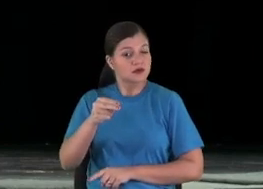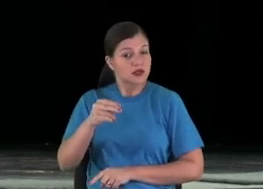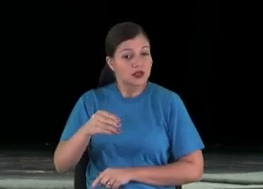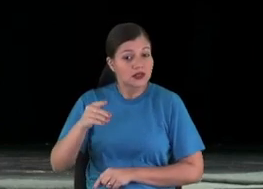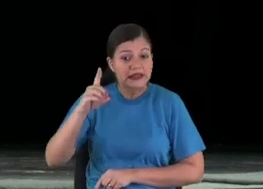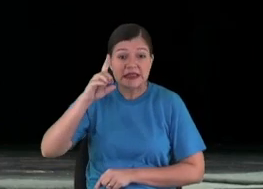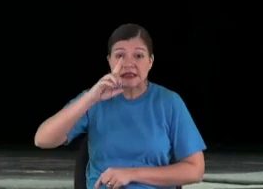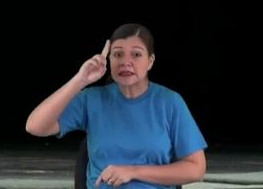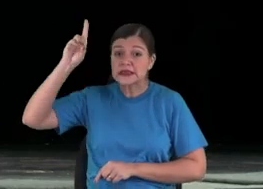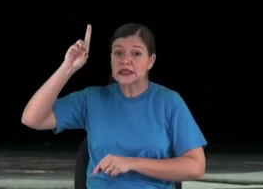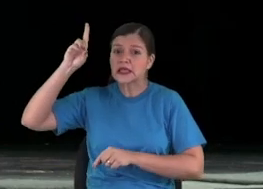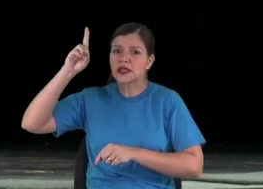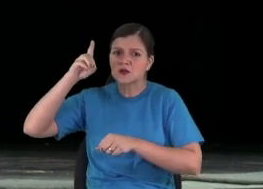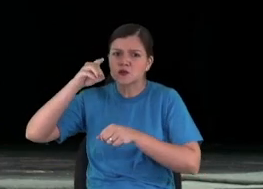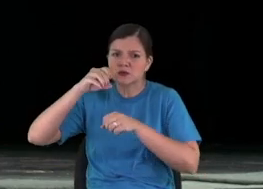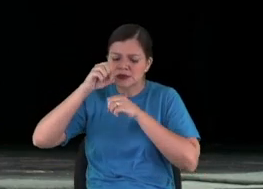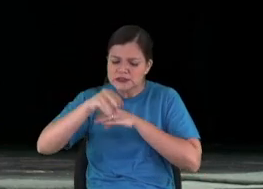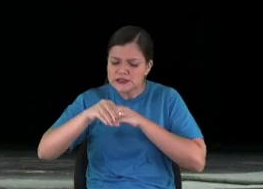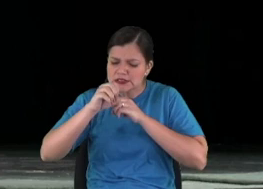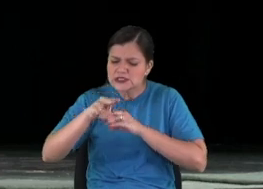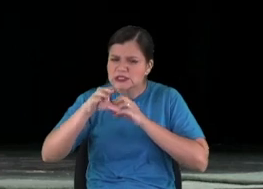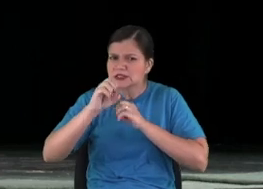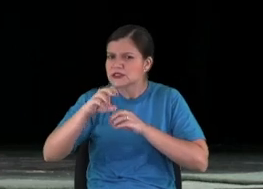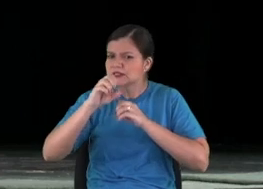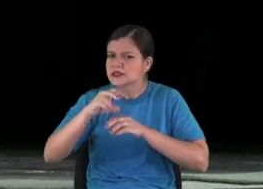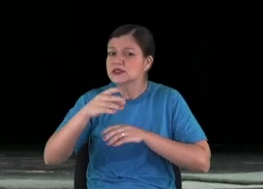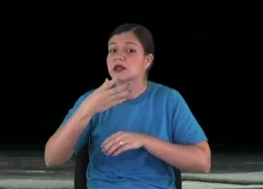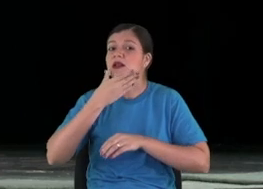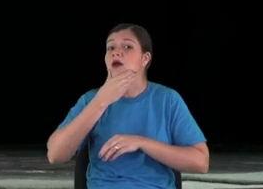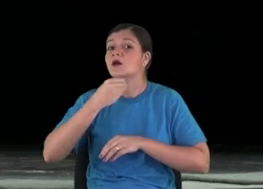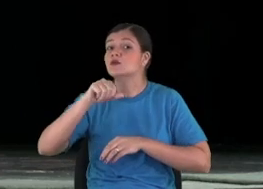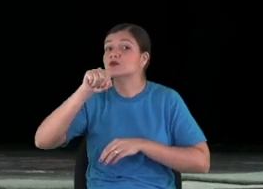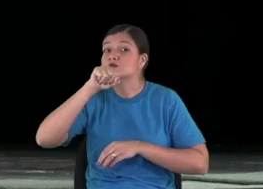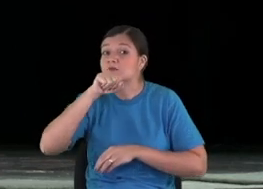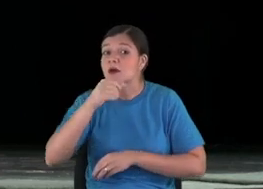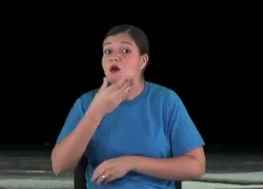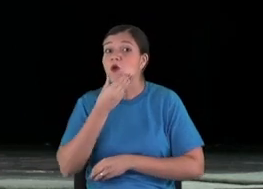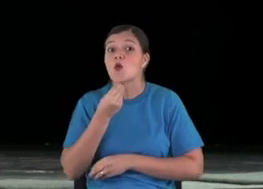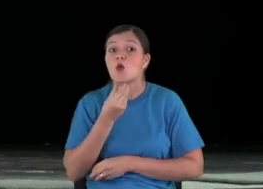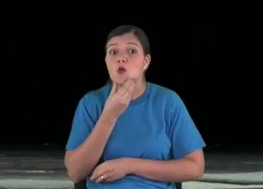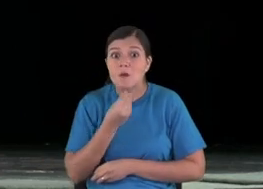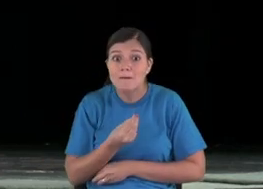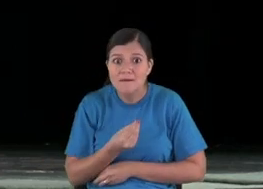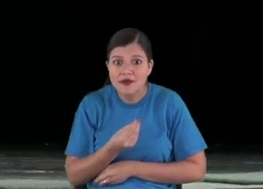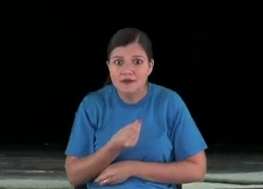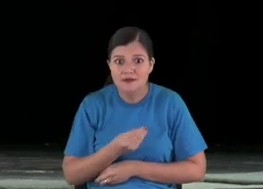Ele dá muita instrução aos pais, o homem que eu estou falando,